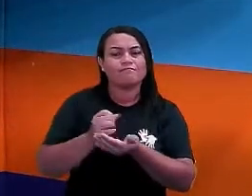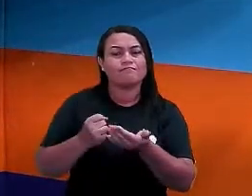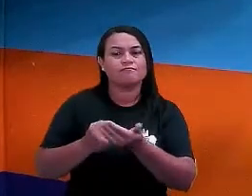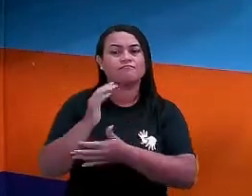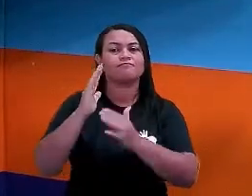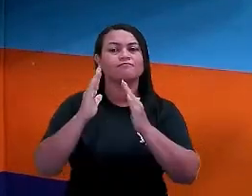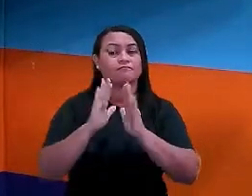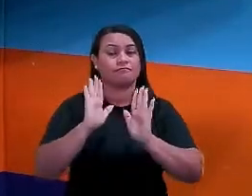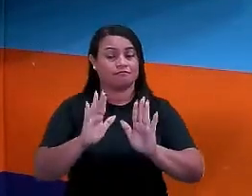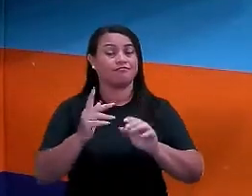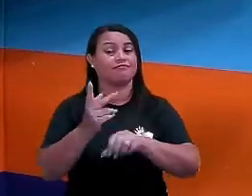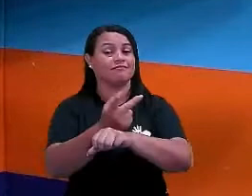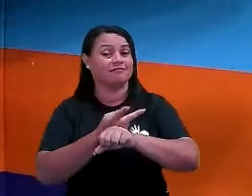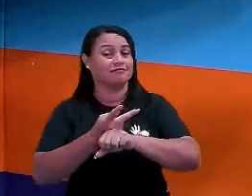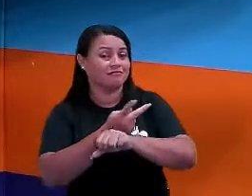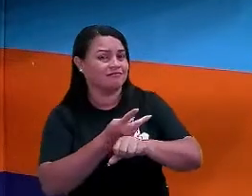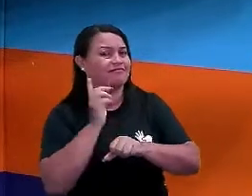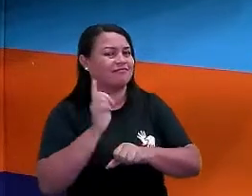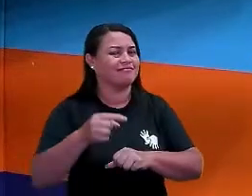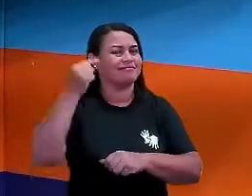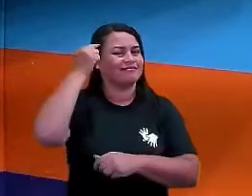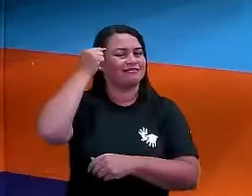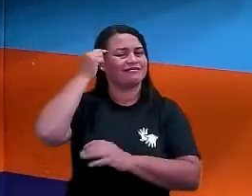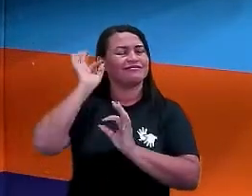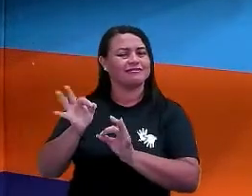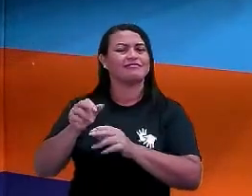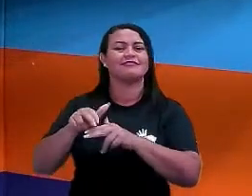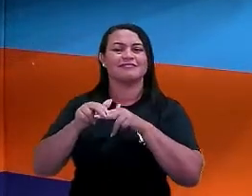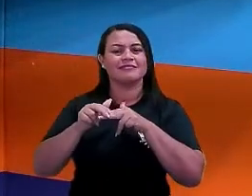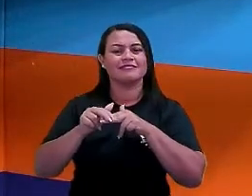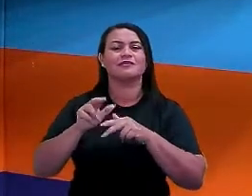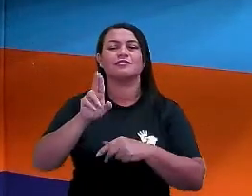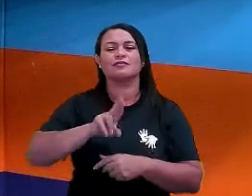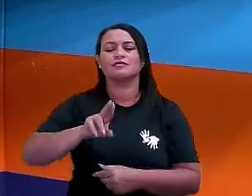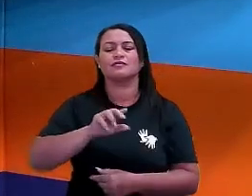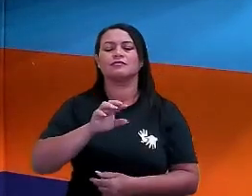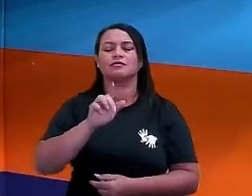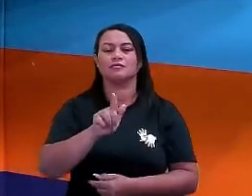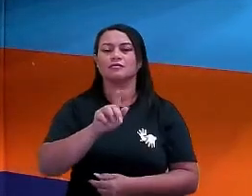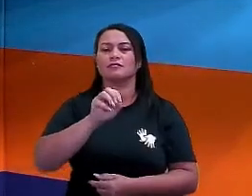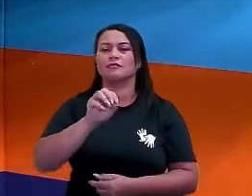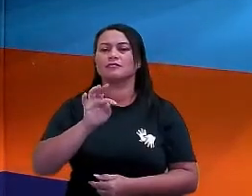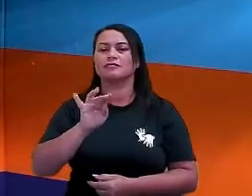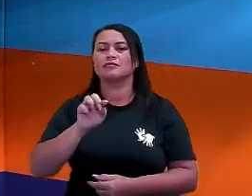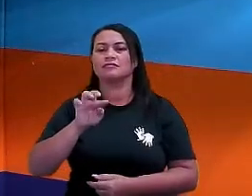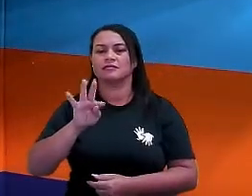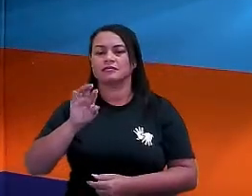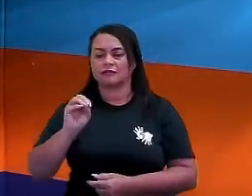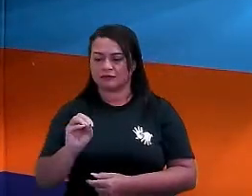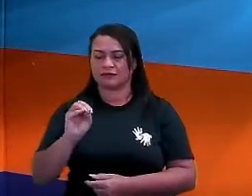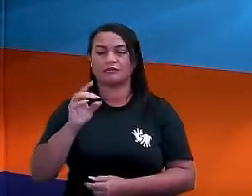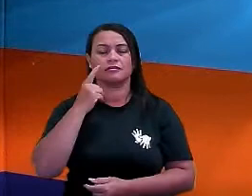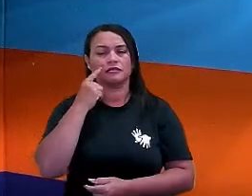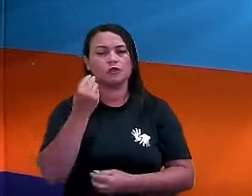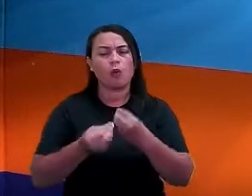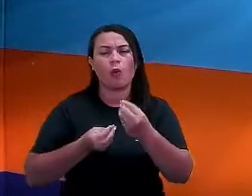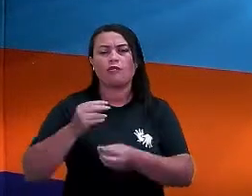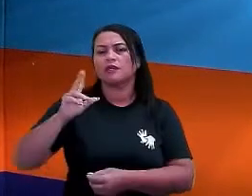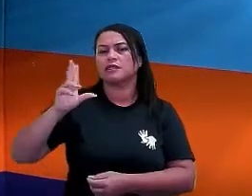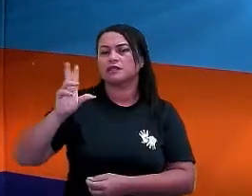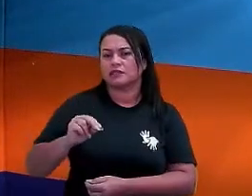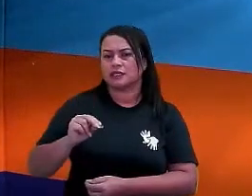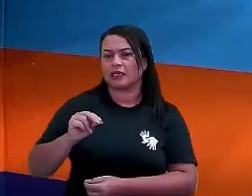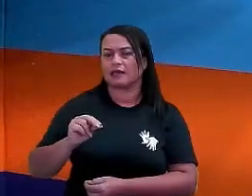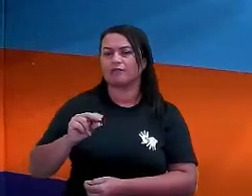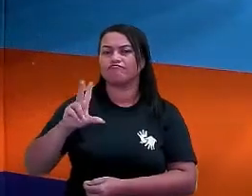mas ela vai comprar. Ela está planejada para comprar. Por isso ela usou o going to. Para negar,